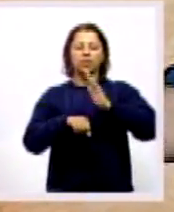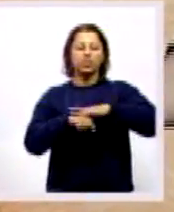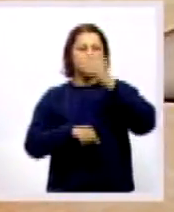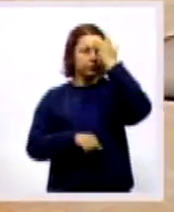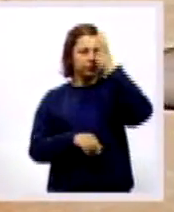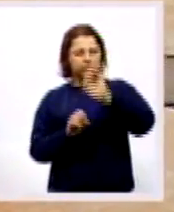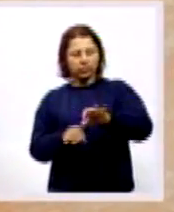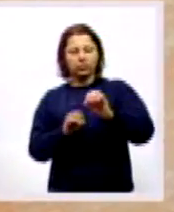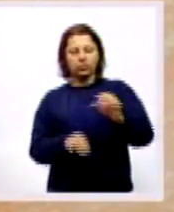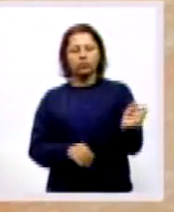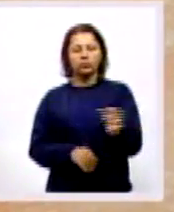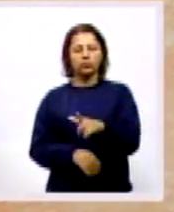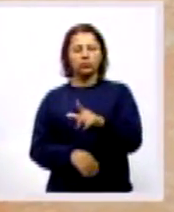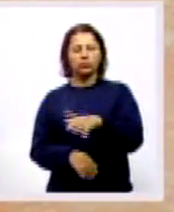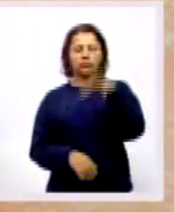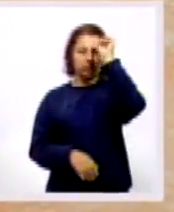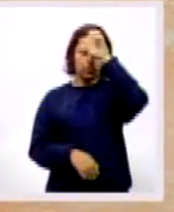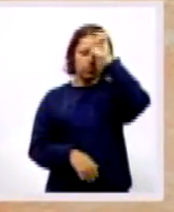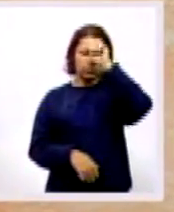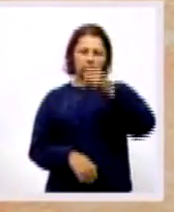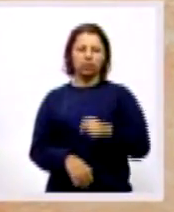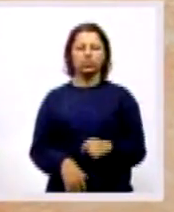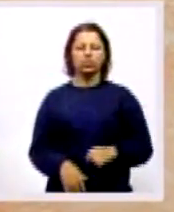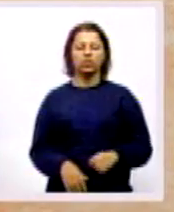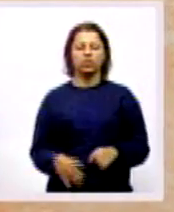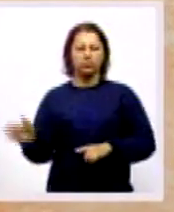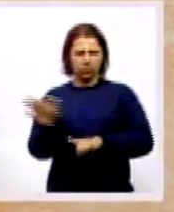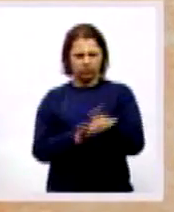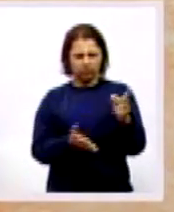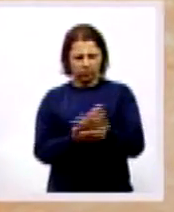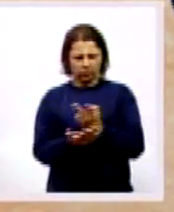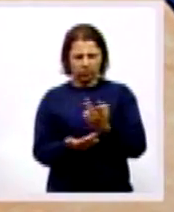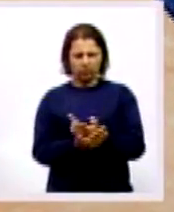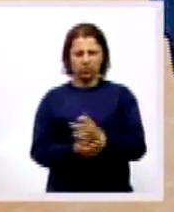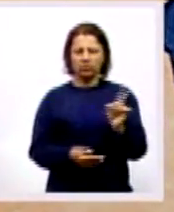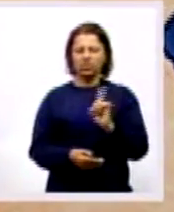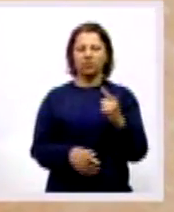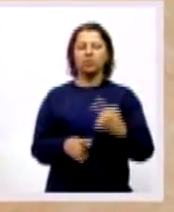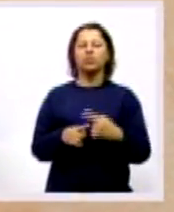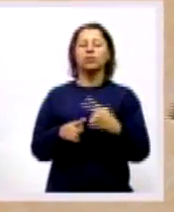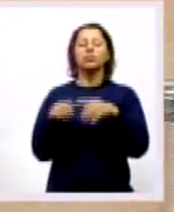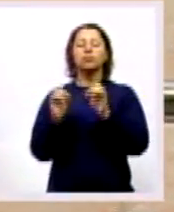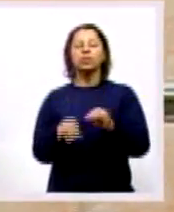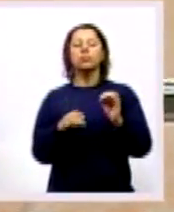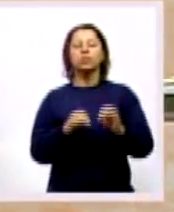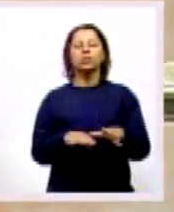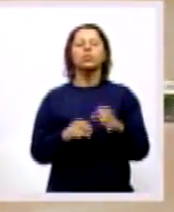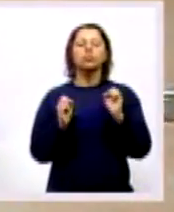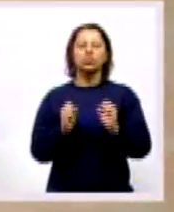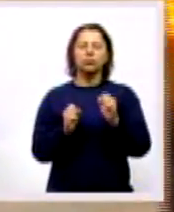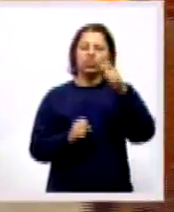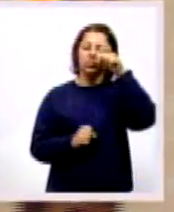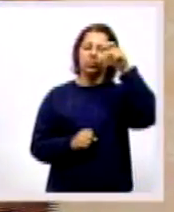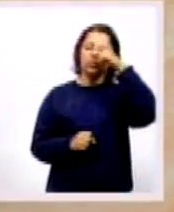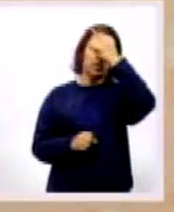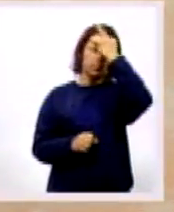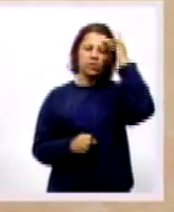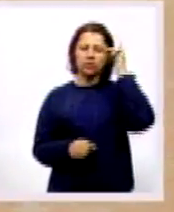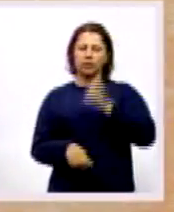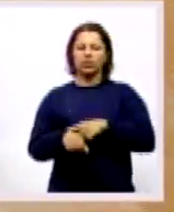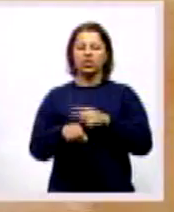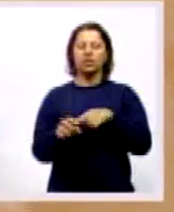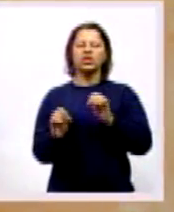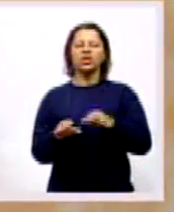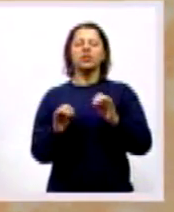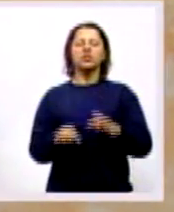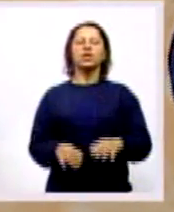ensinar do que aprender. Estou errado? Porque ensinar, você pode observar, a pessoa estufa o peito na hora de ensinar onde é a rua.